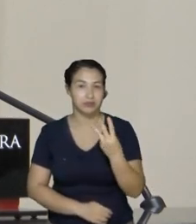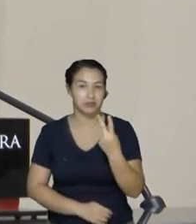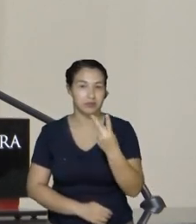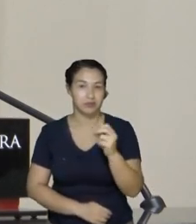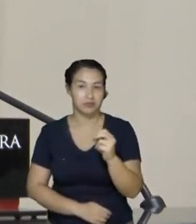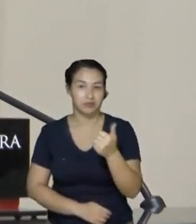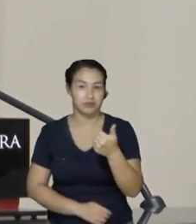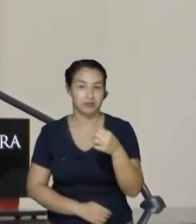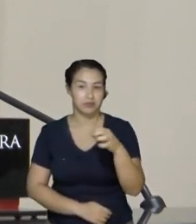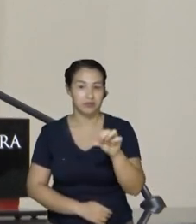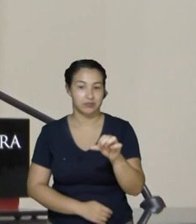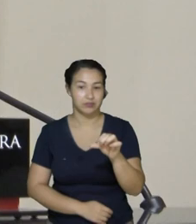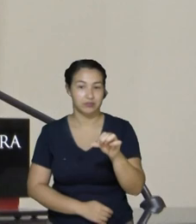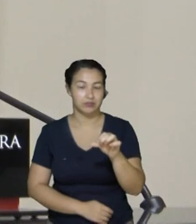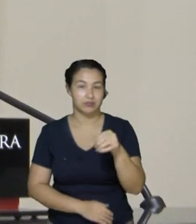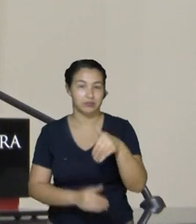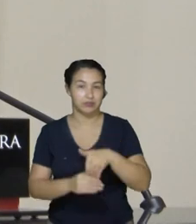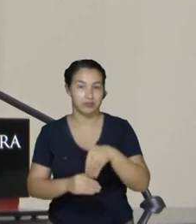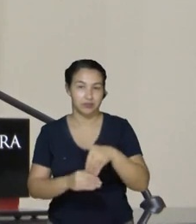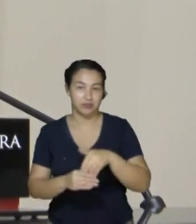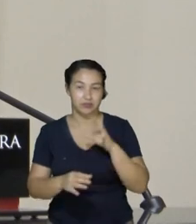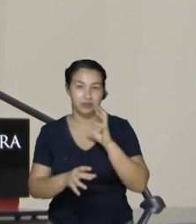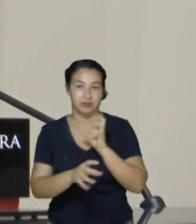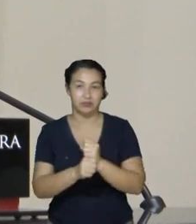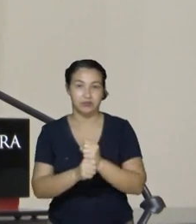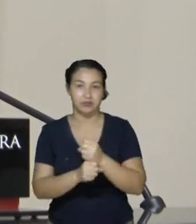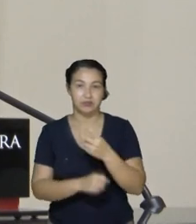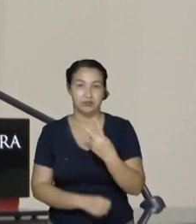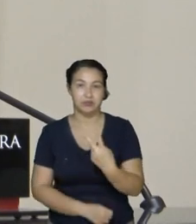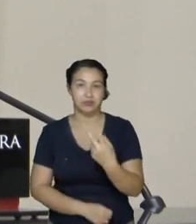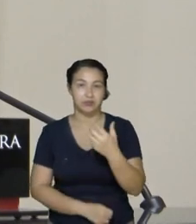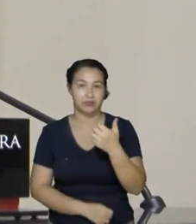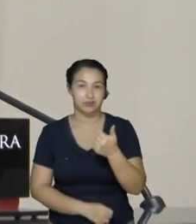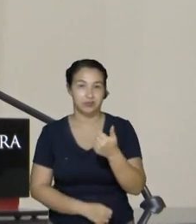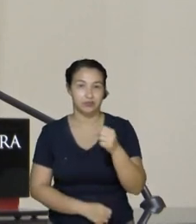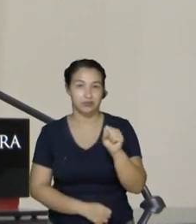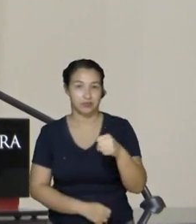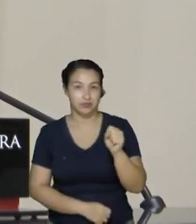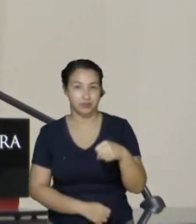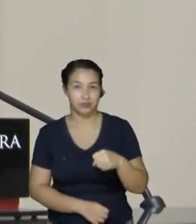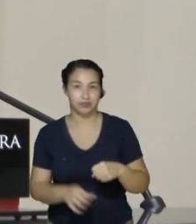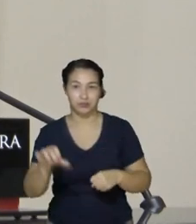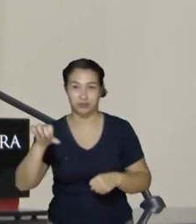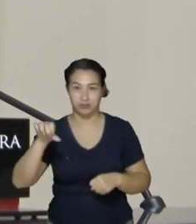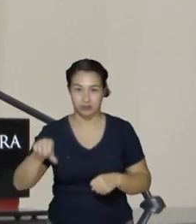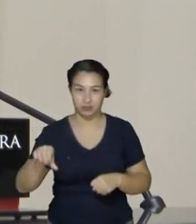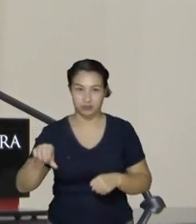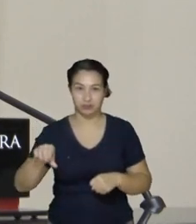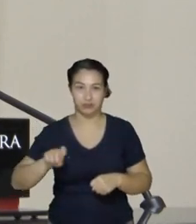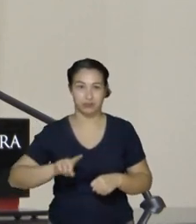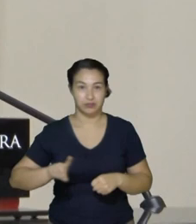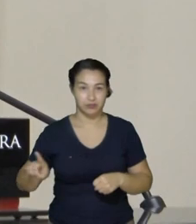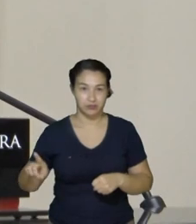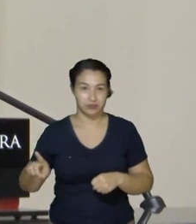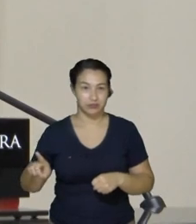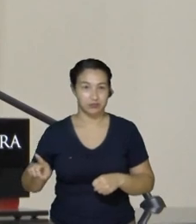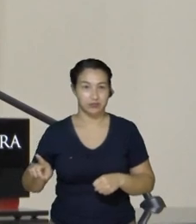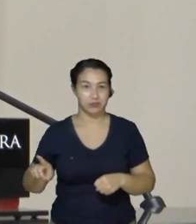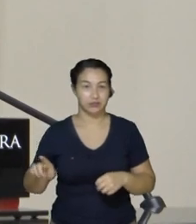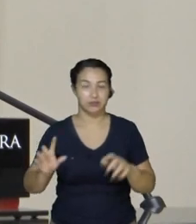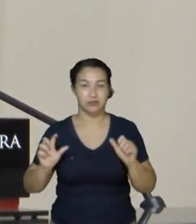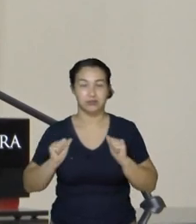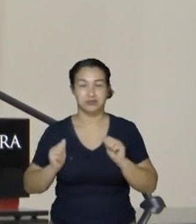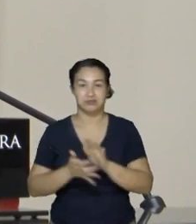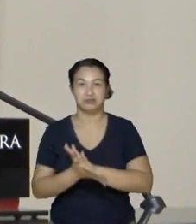293/2019, com a seguinte votação: 21 votos sim, 9 votos não e nenhuma abstenção.